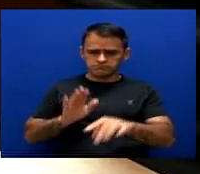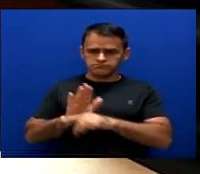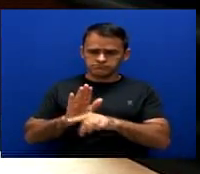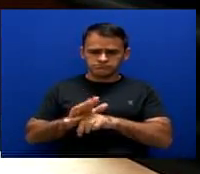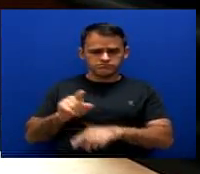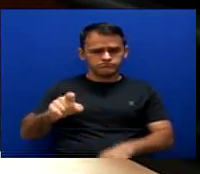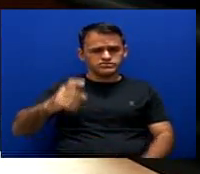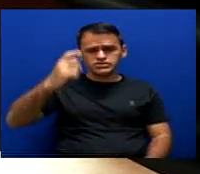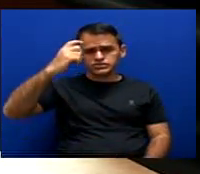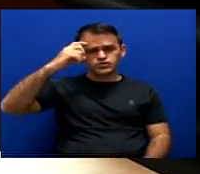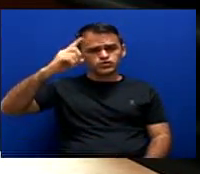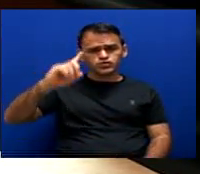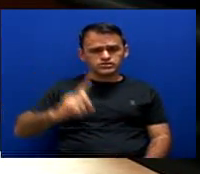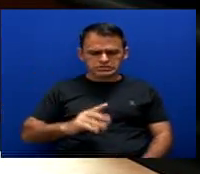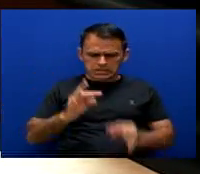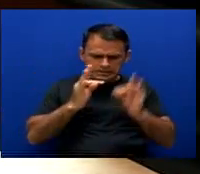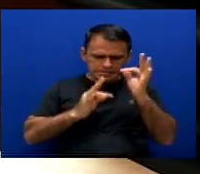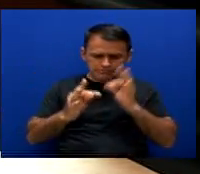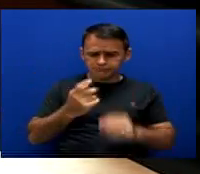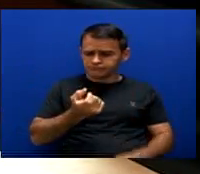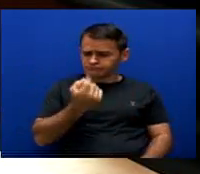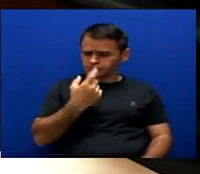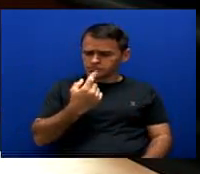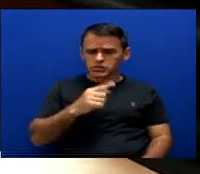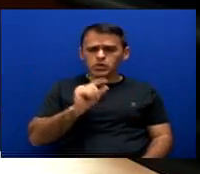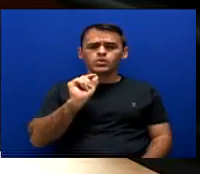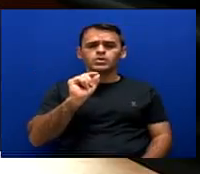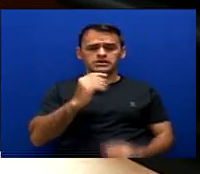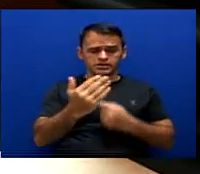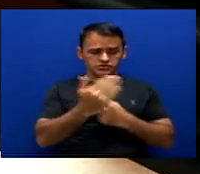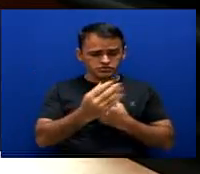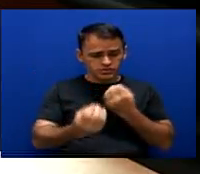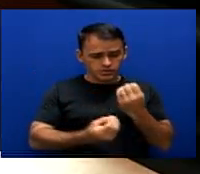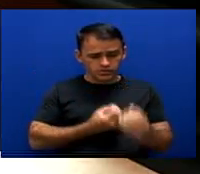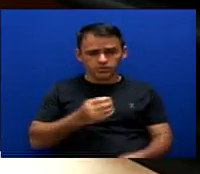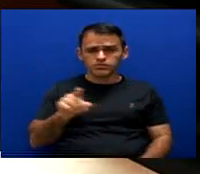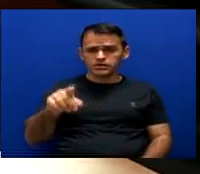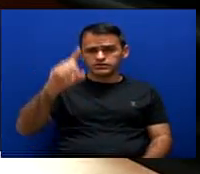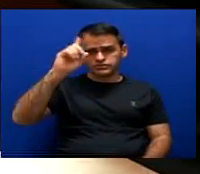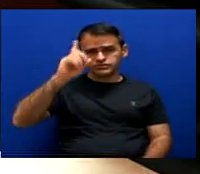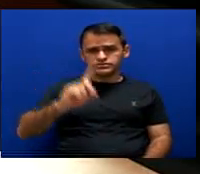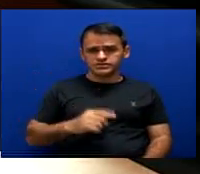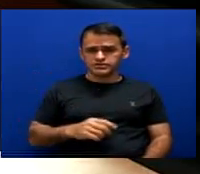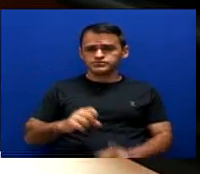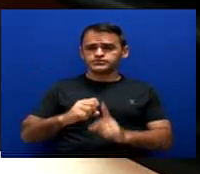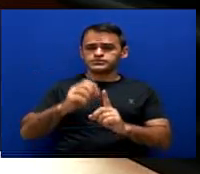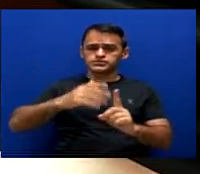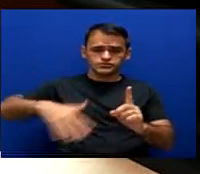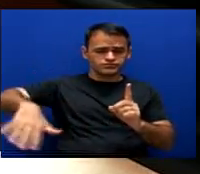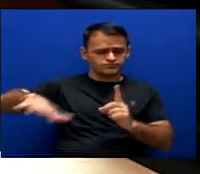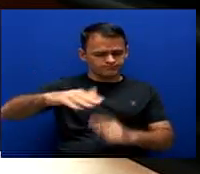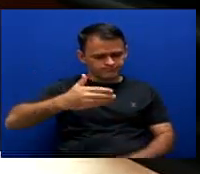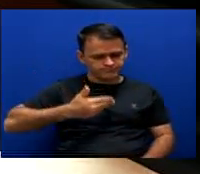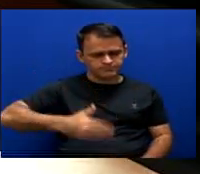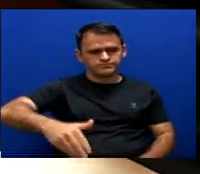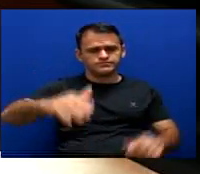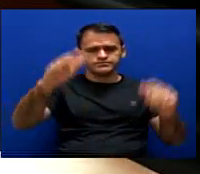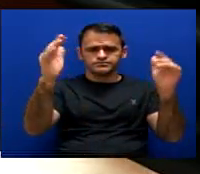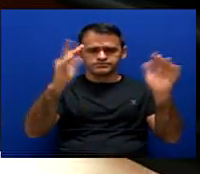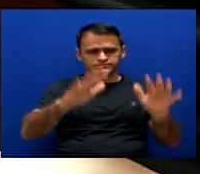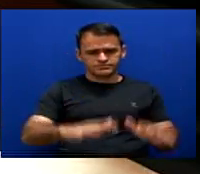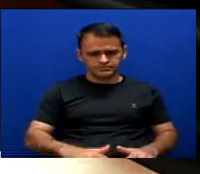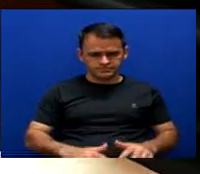entender o que é um tratamento enquanto isso nossa sociedade está se acabando nossa família